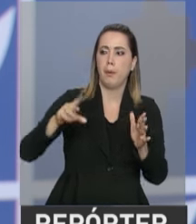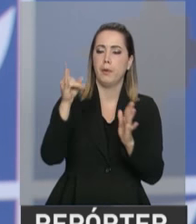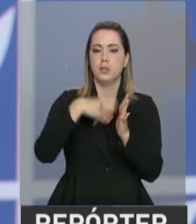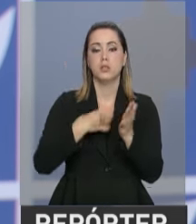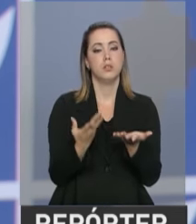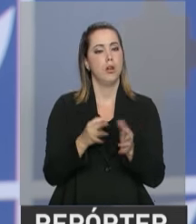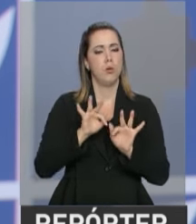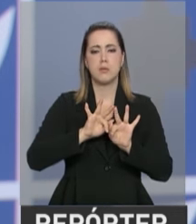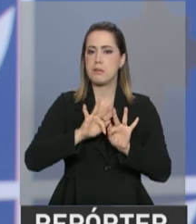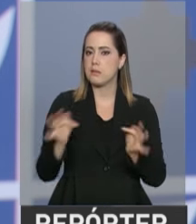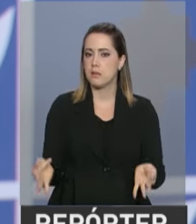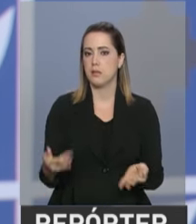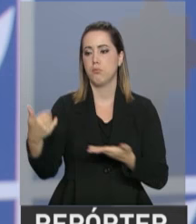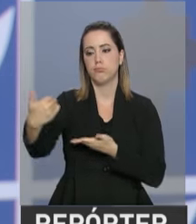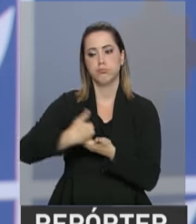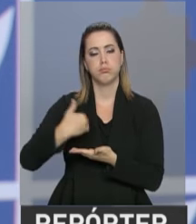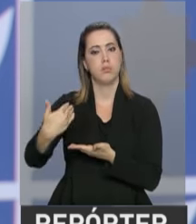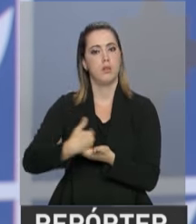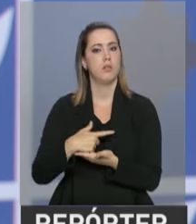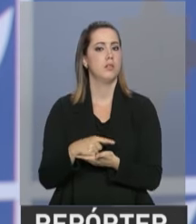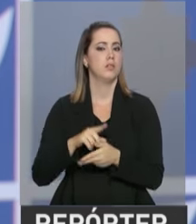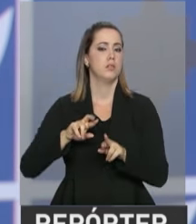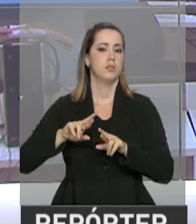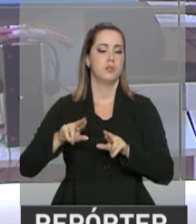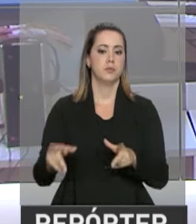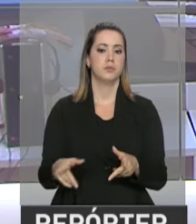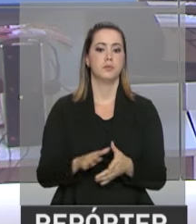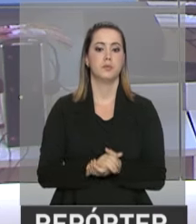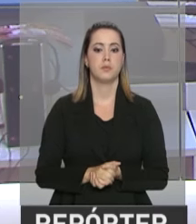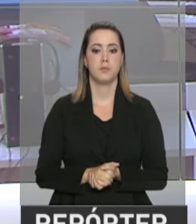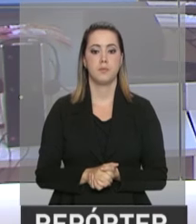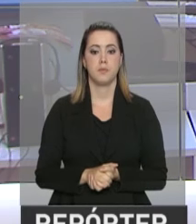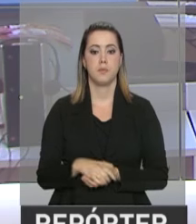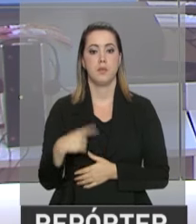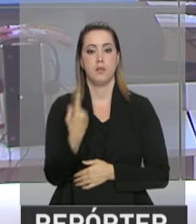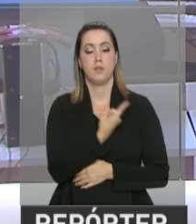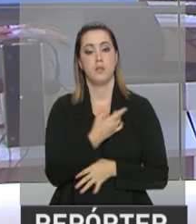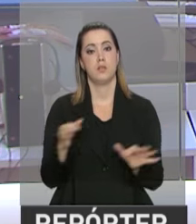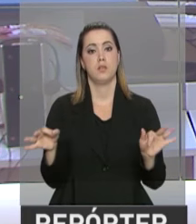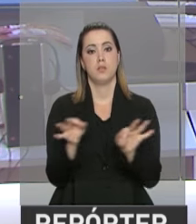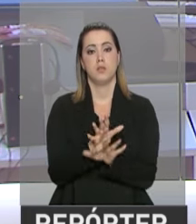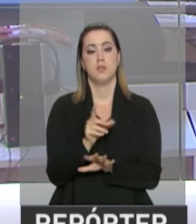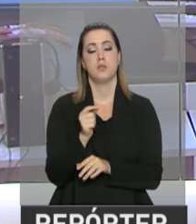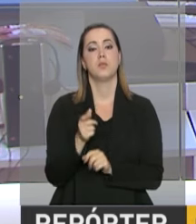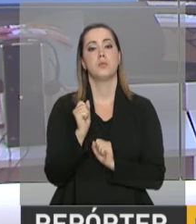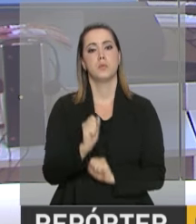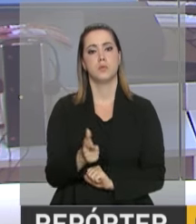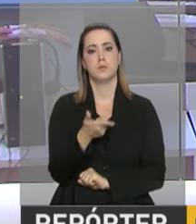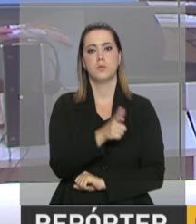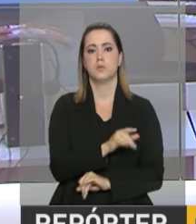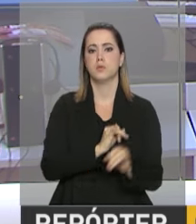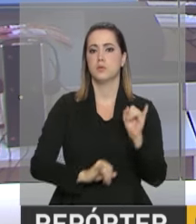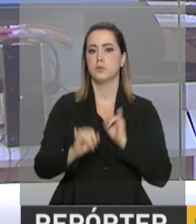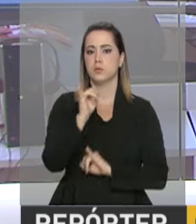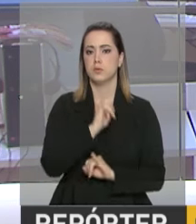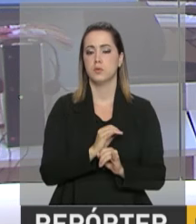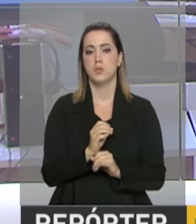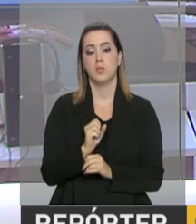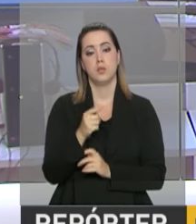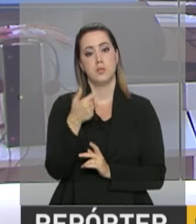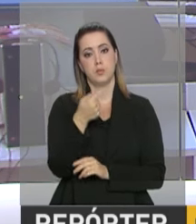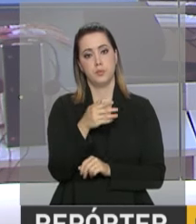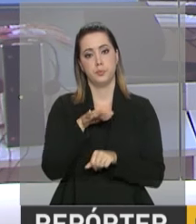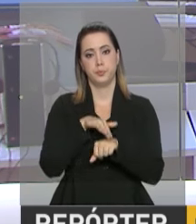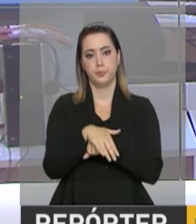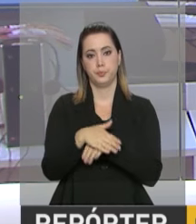país e outros países que não tem um risco migratório pro Brasil nós ficamos por aqui mas podemos voltar a qualquer momento ou ainda